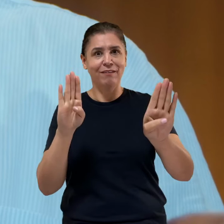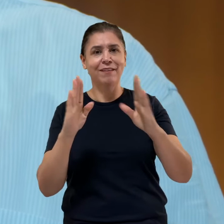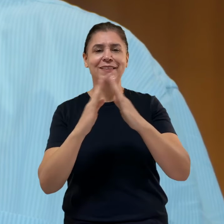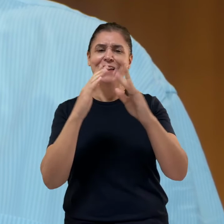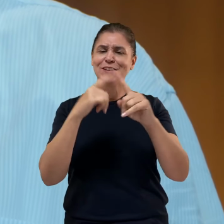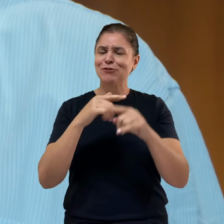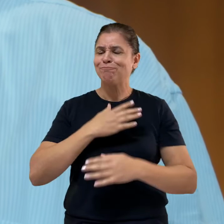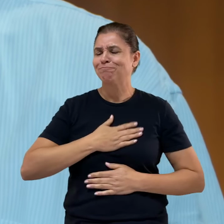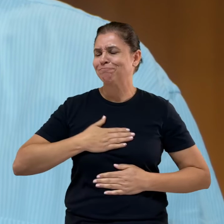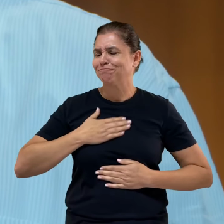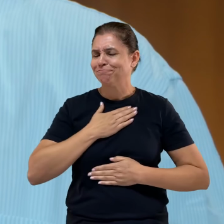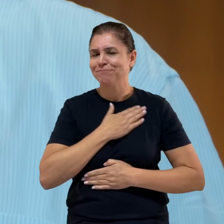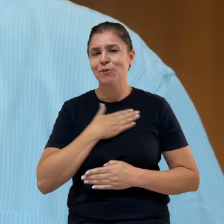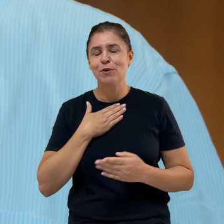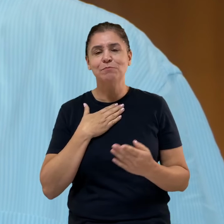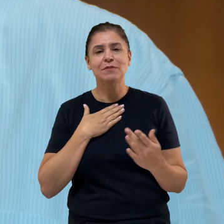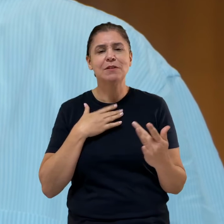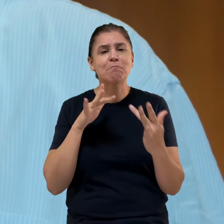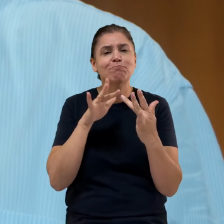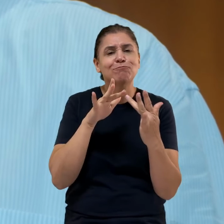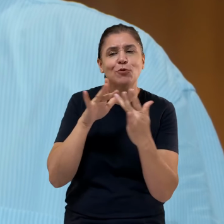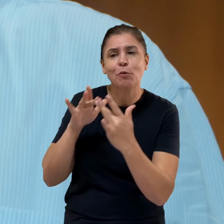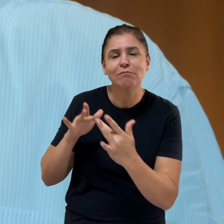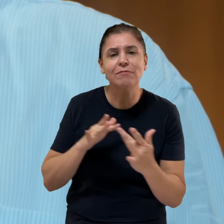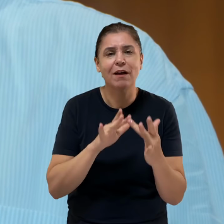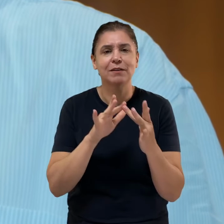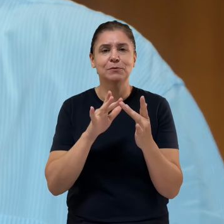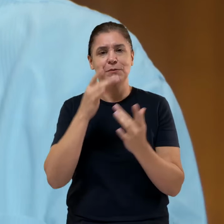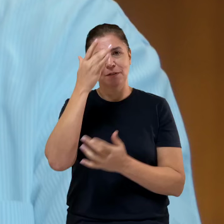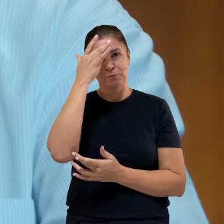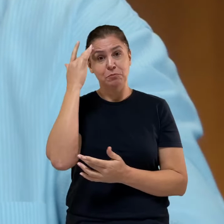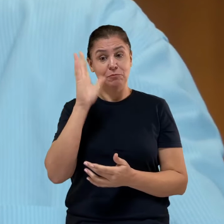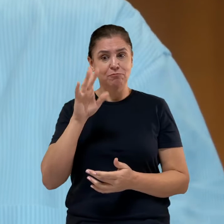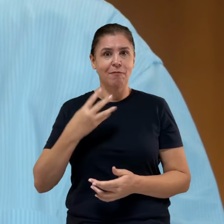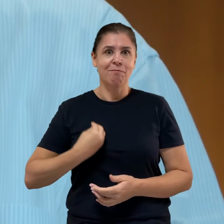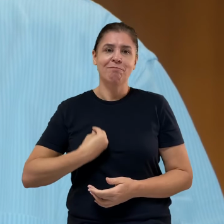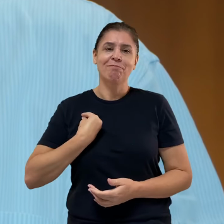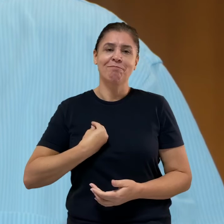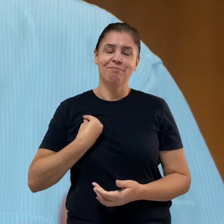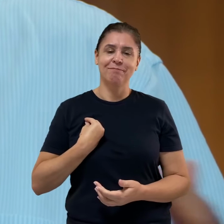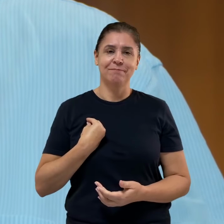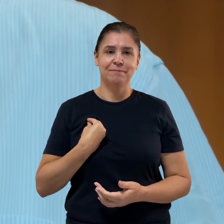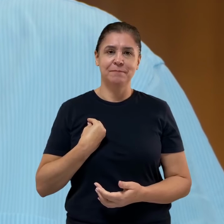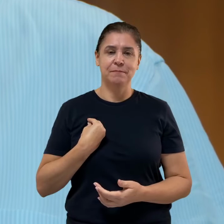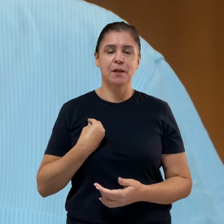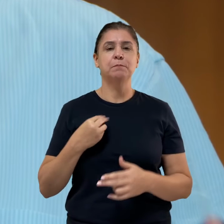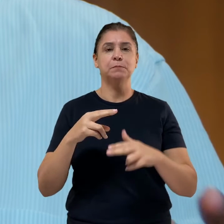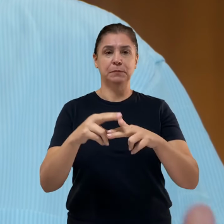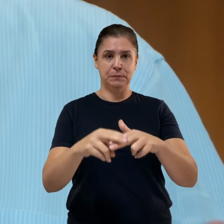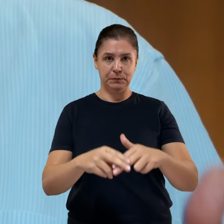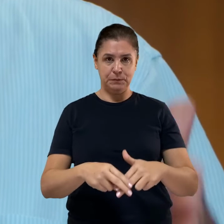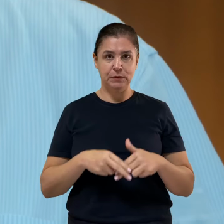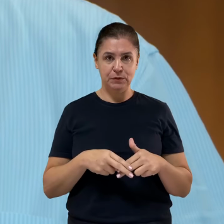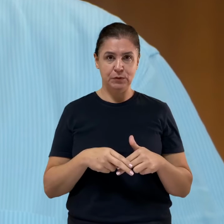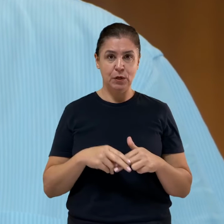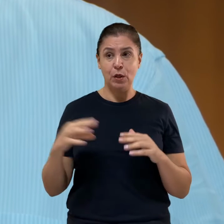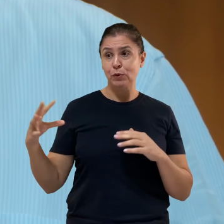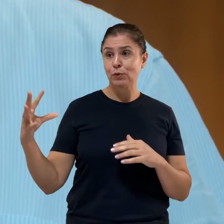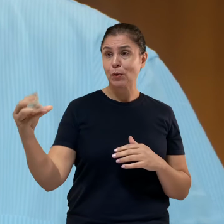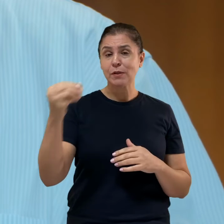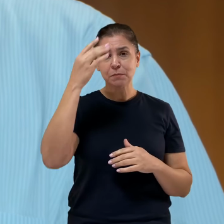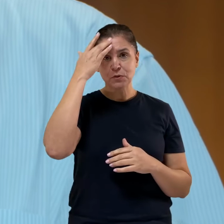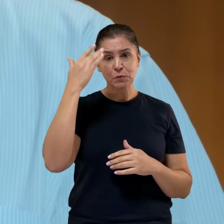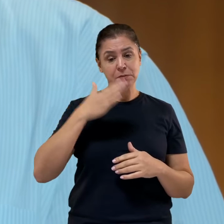igreja. Para mim, isto é aproximar-se. Isto é vida. Então, todos os meus